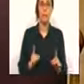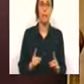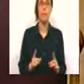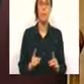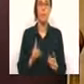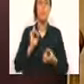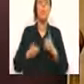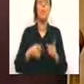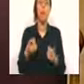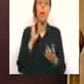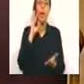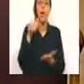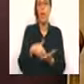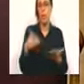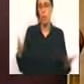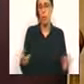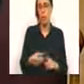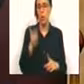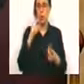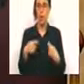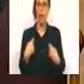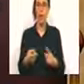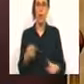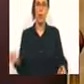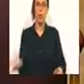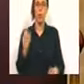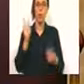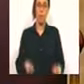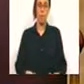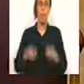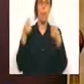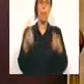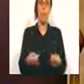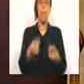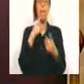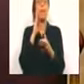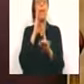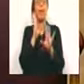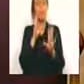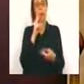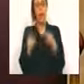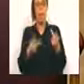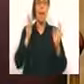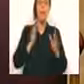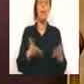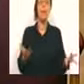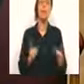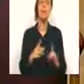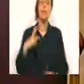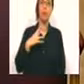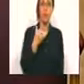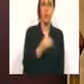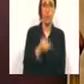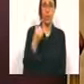naquilo que seriam os resultados e não o gasto, ou seja, que o investimento teria que ser medido, teria que ser avaliado e é exatamente o Portugal